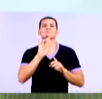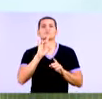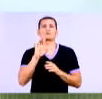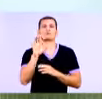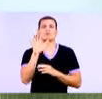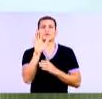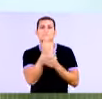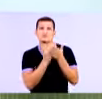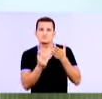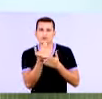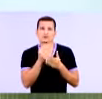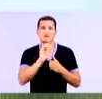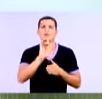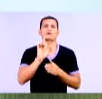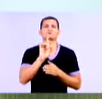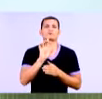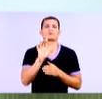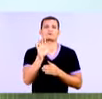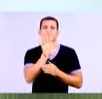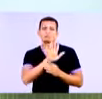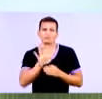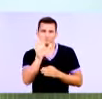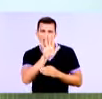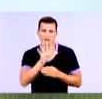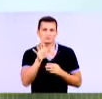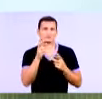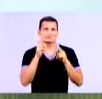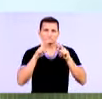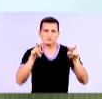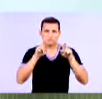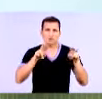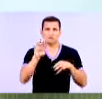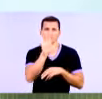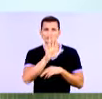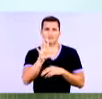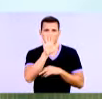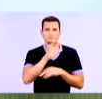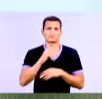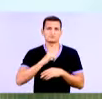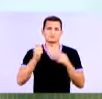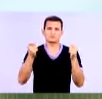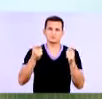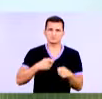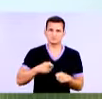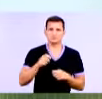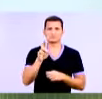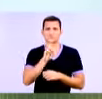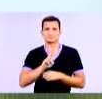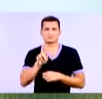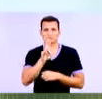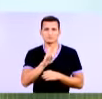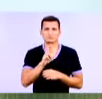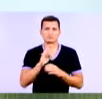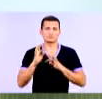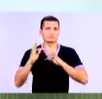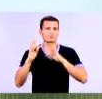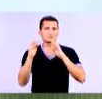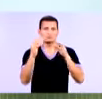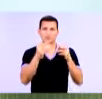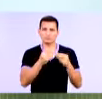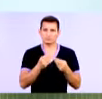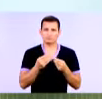um elemento da interface, no aspecto visual da interface, nós temos a possibilidade de usar todo esse poder da imagem